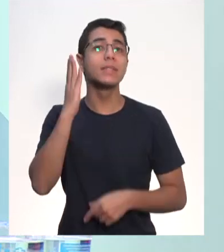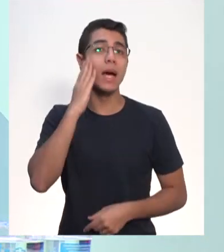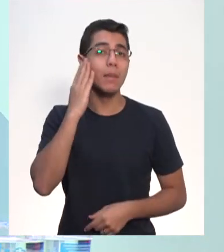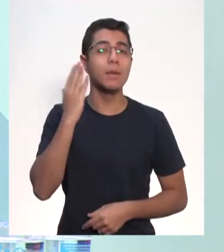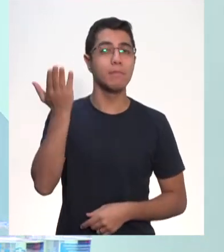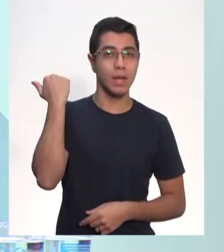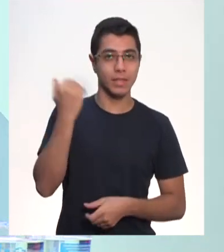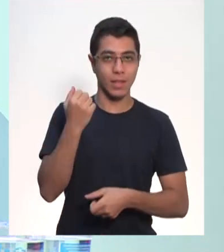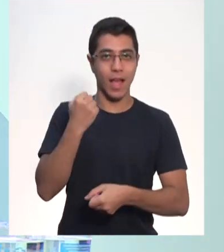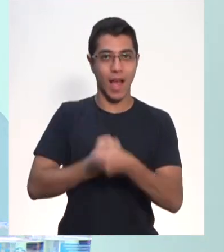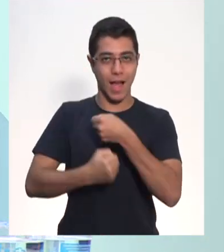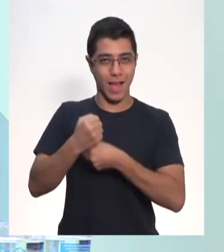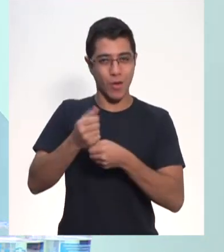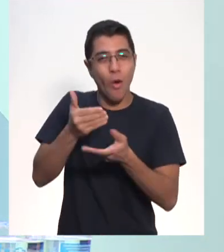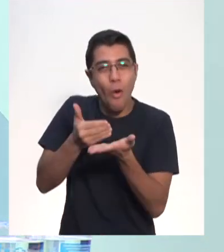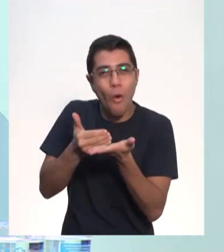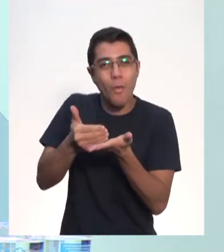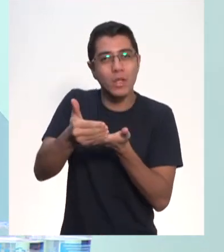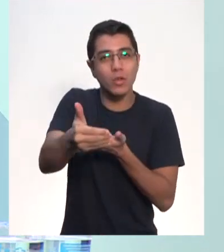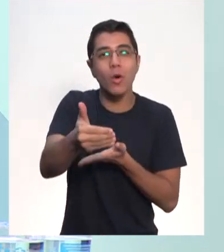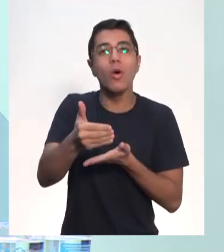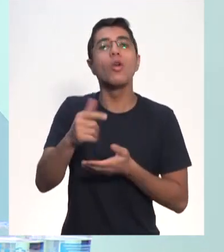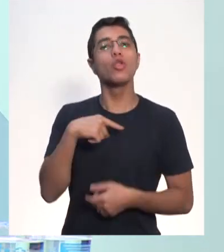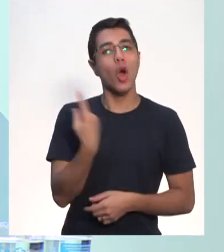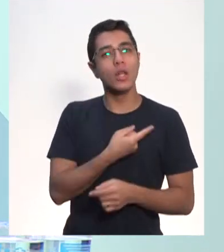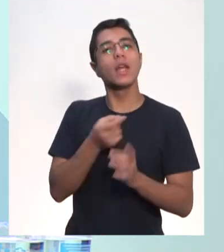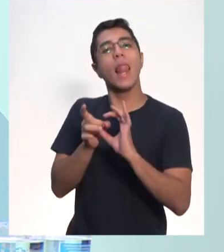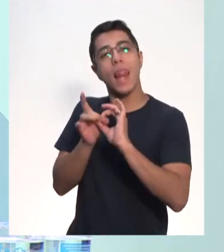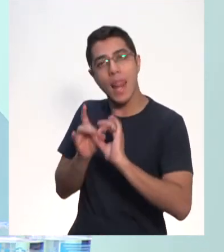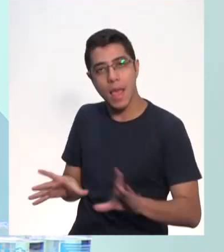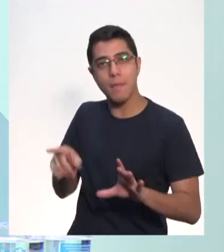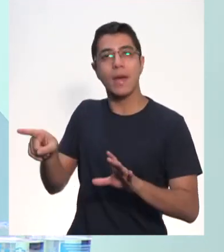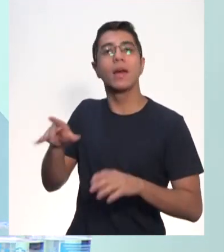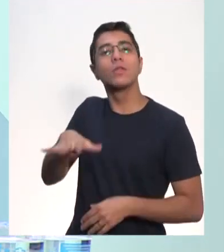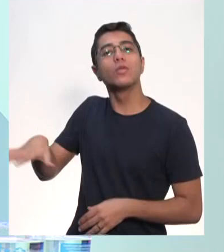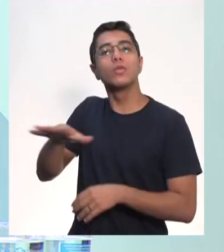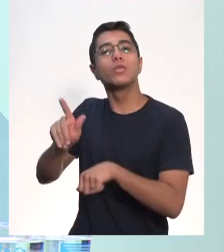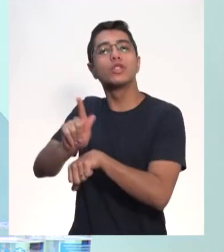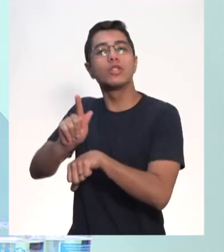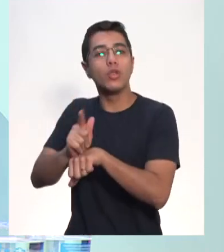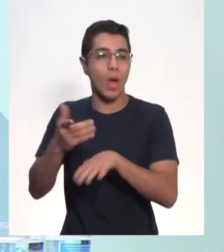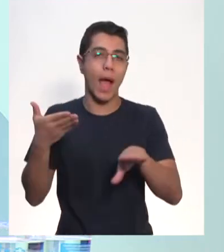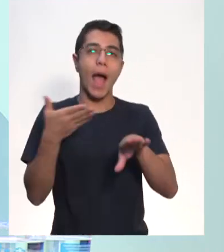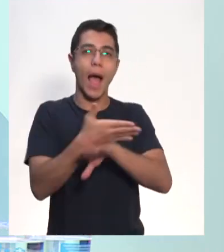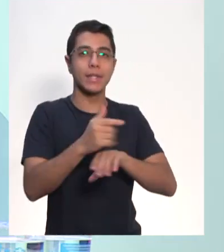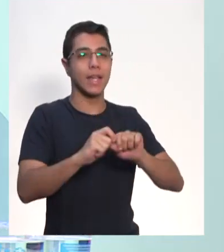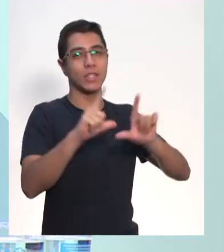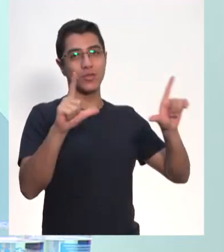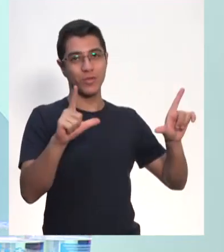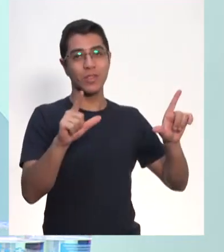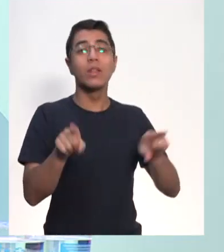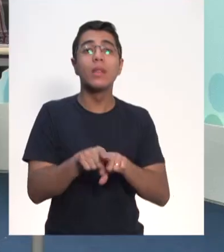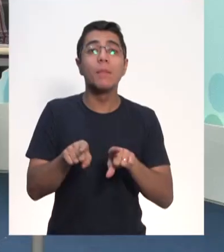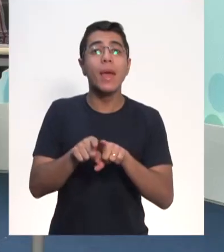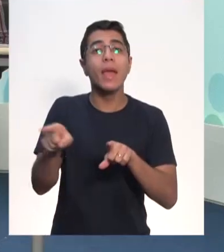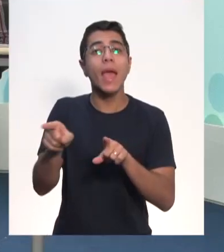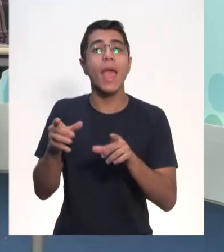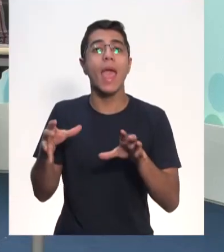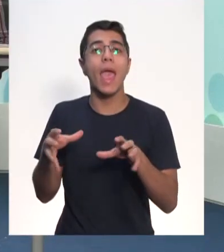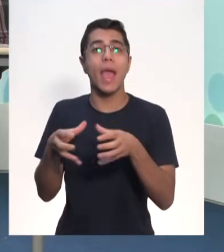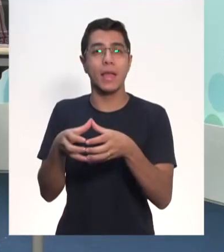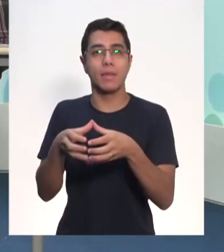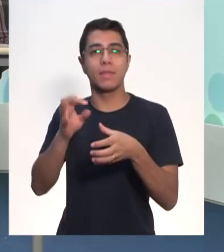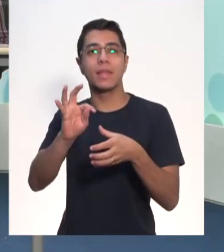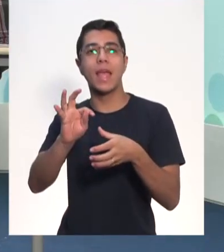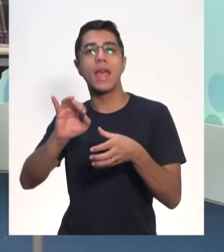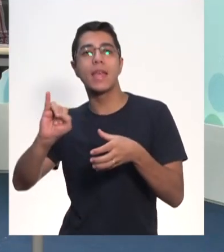aos nossos gestores e estávamos desenvolvendo todo o trabalho aí com a equipe de TI, equipe de sistema, para dar o